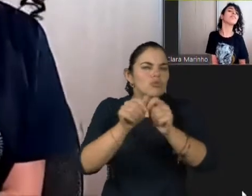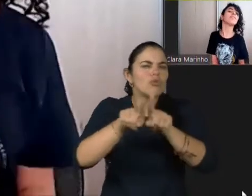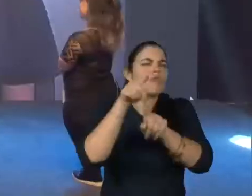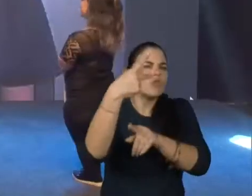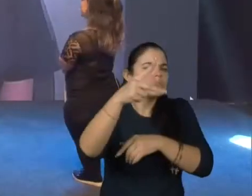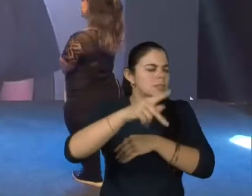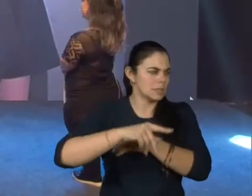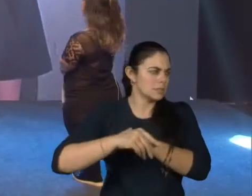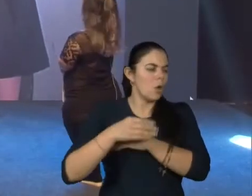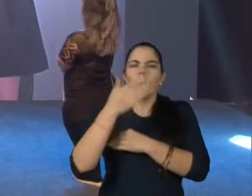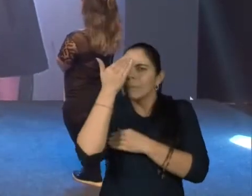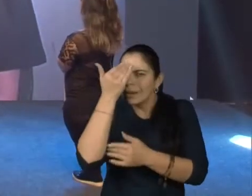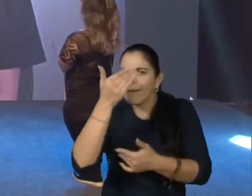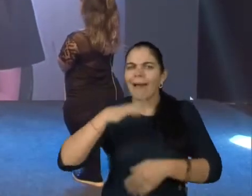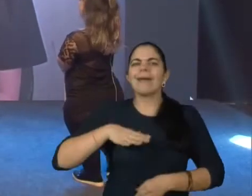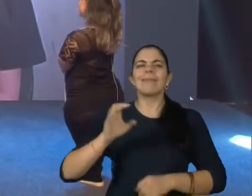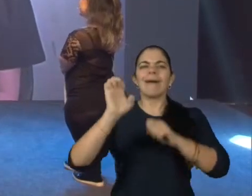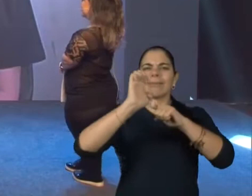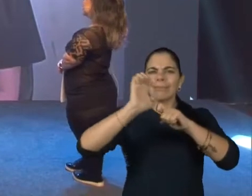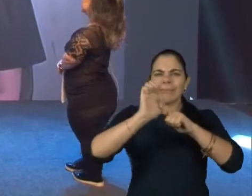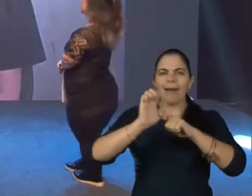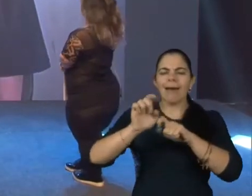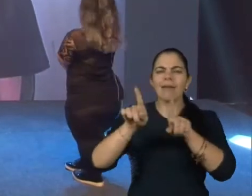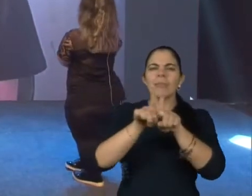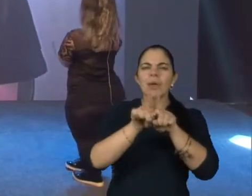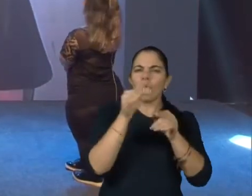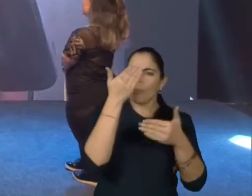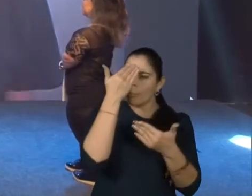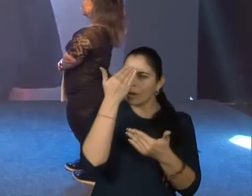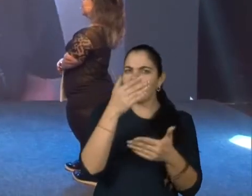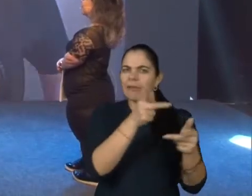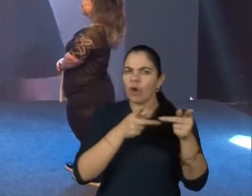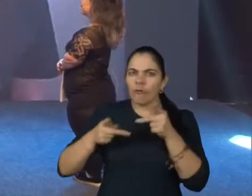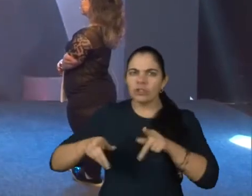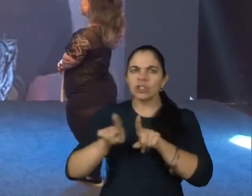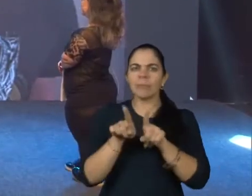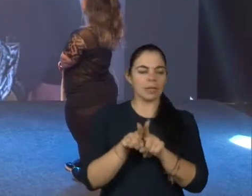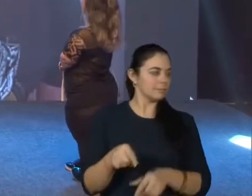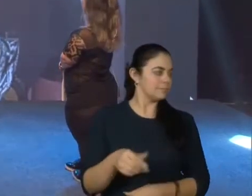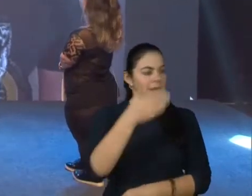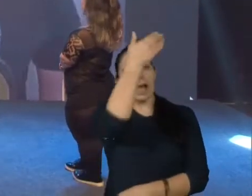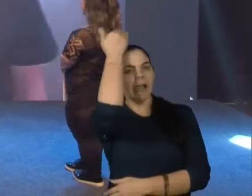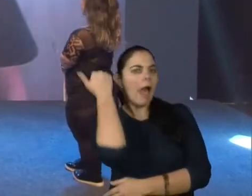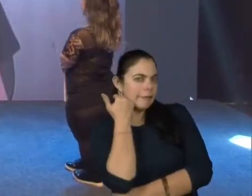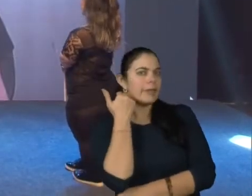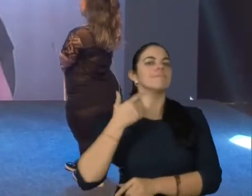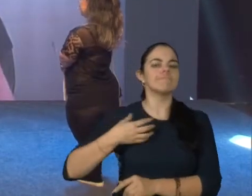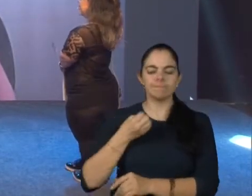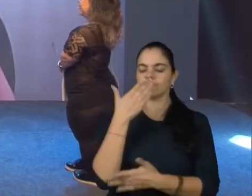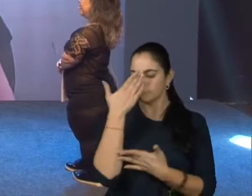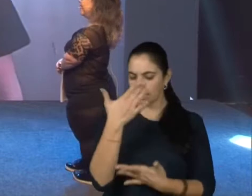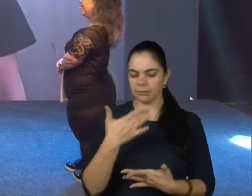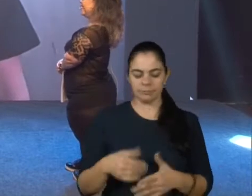felizes, né, Juliana? Obrigado, Hernan, pelo por ter aceitado o convite. Obrigado a Clarinha também. Clarinha. Sejam bem-vindos. E